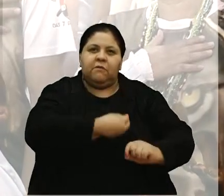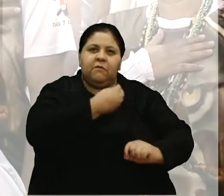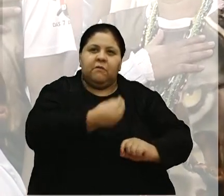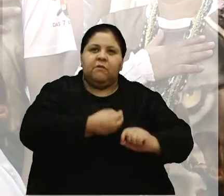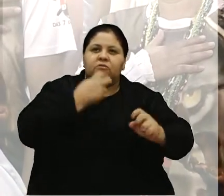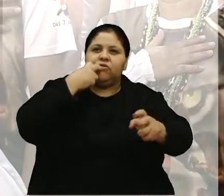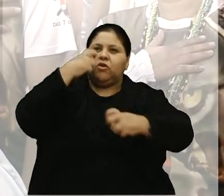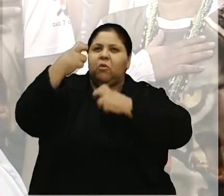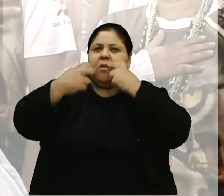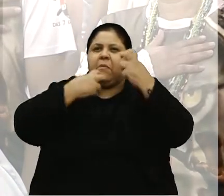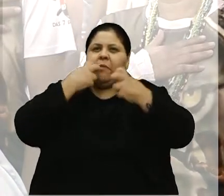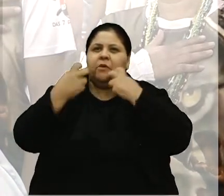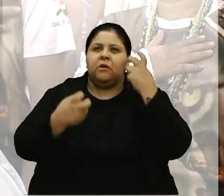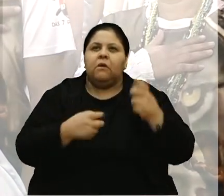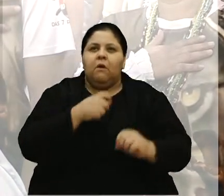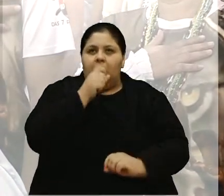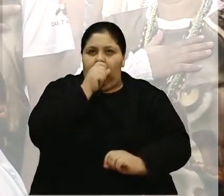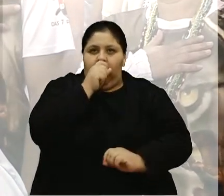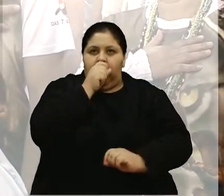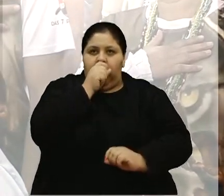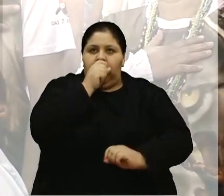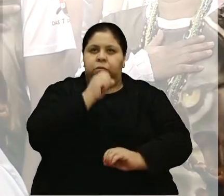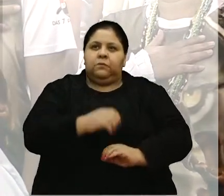vida final te conclama.